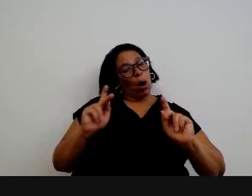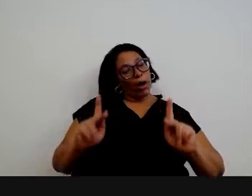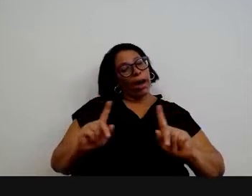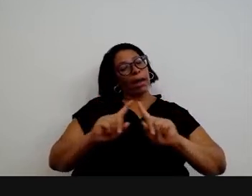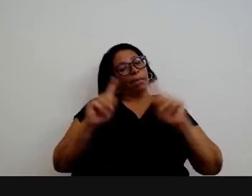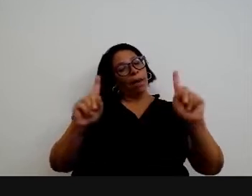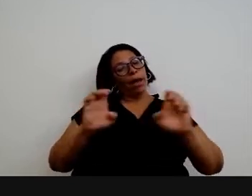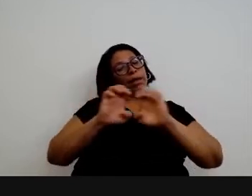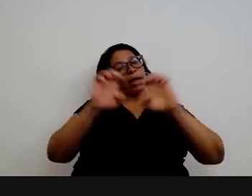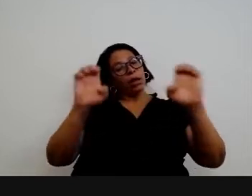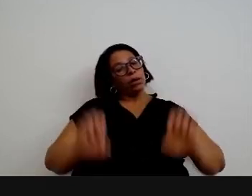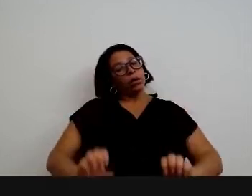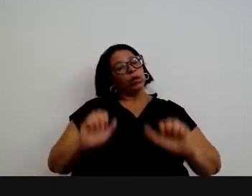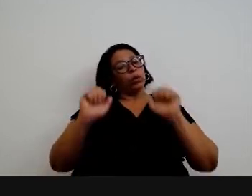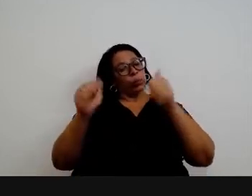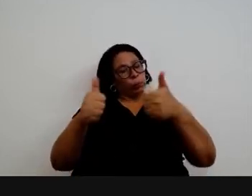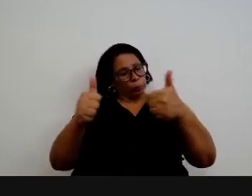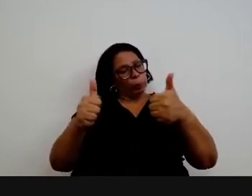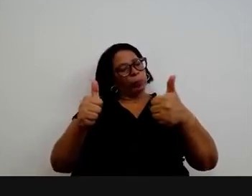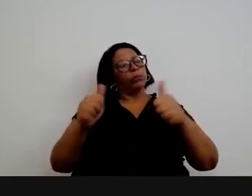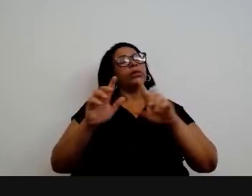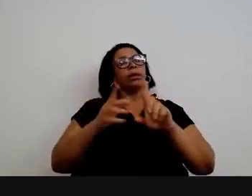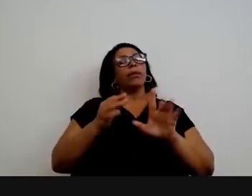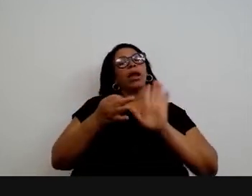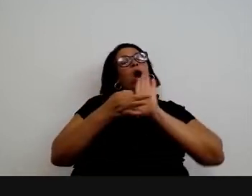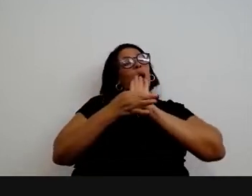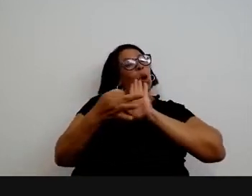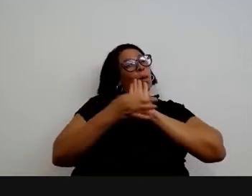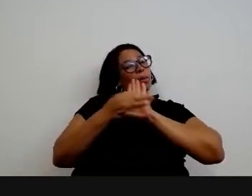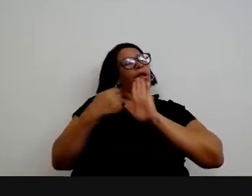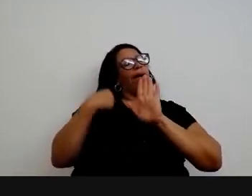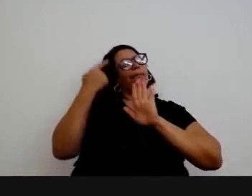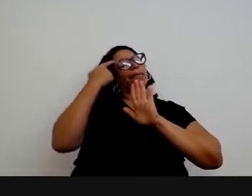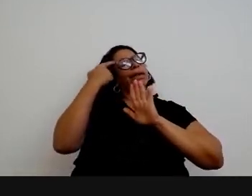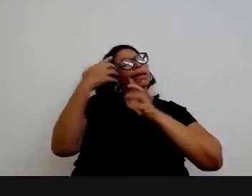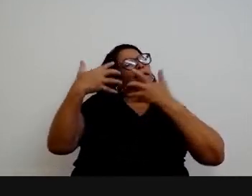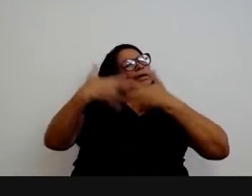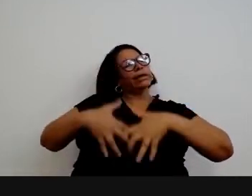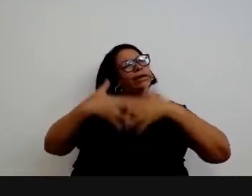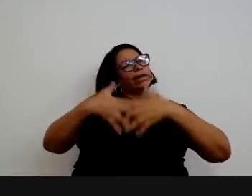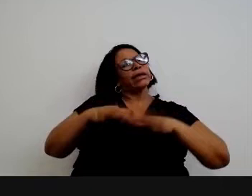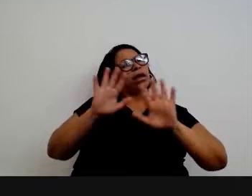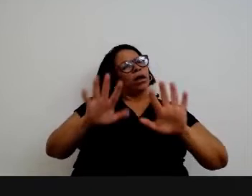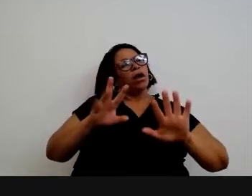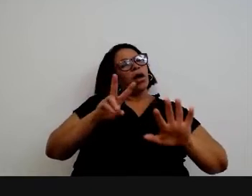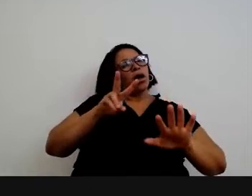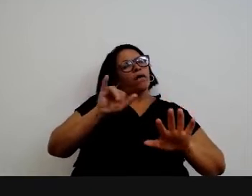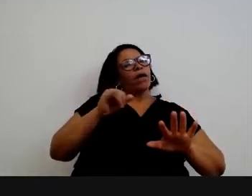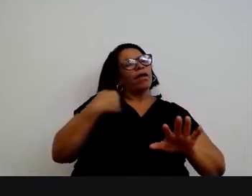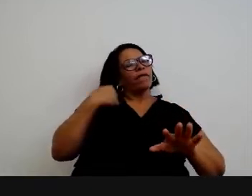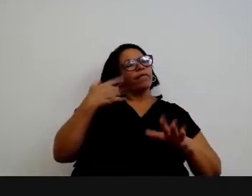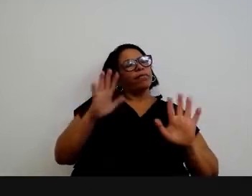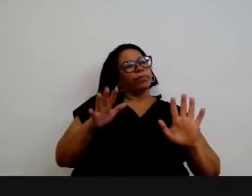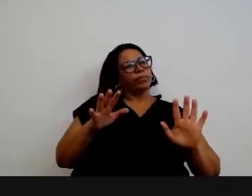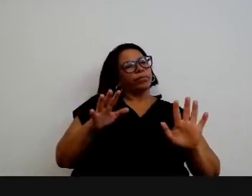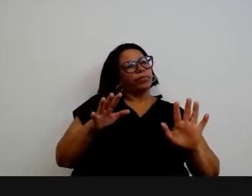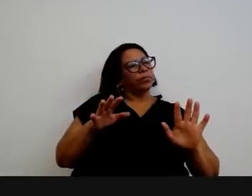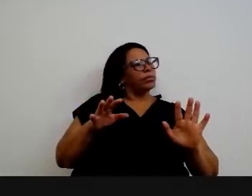formam-se estruturas. Então, vamos pensar o seguinte, suponhamos que a gente tivesse uma situação, suponhamos não vou ficar com fantasia